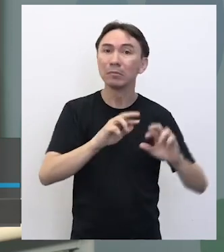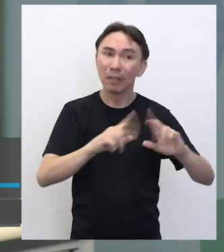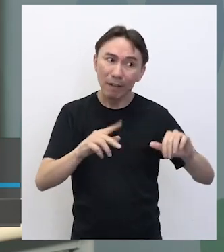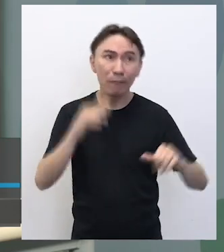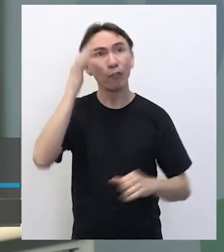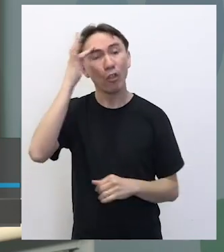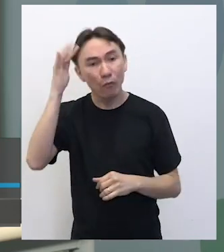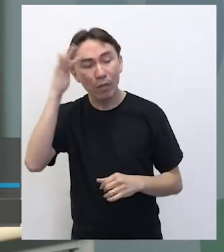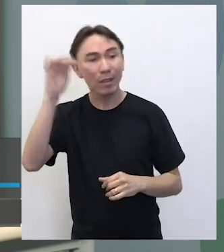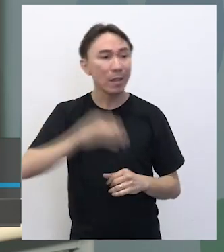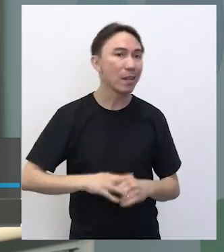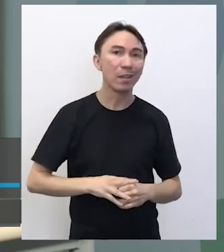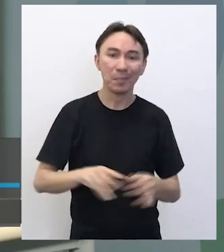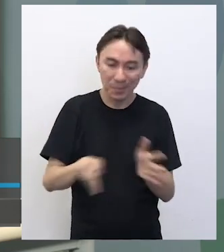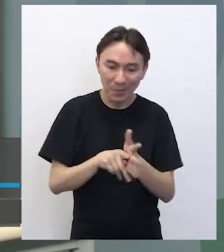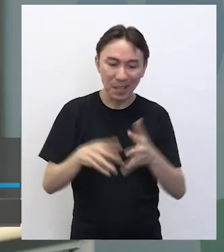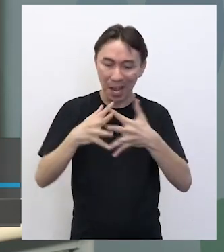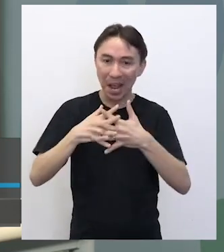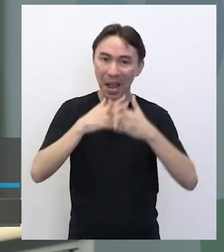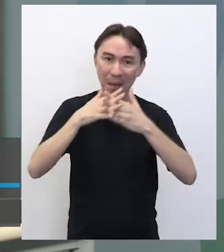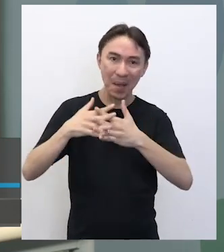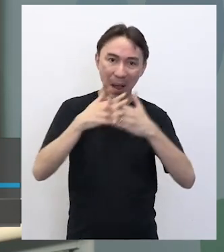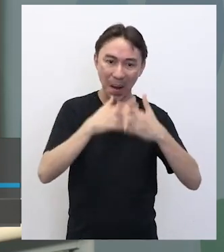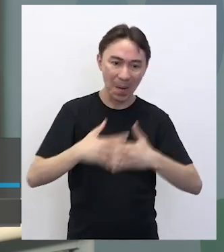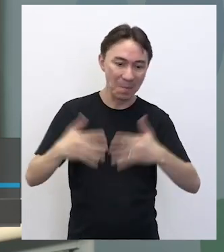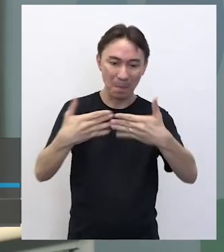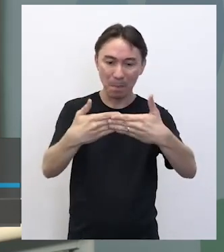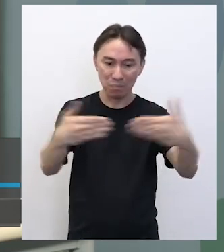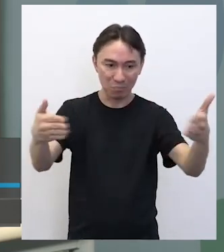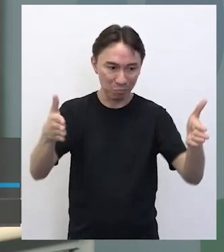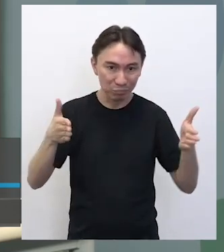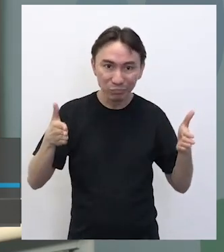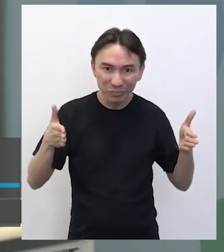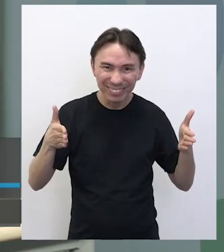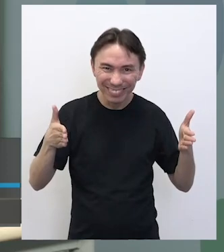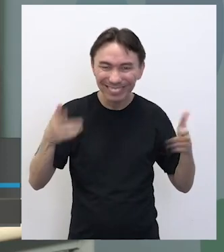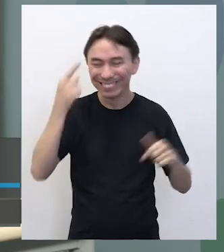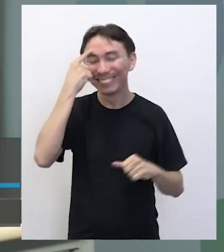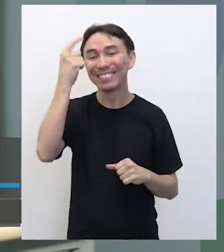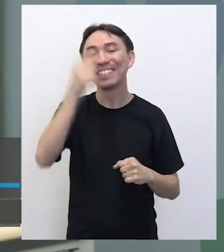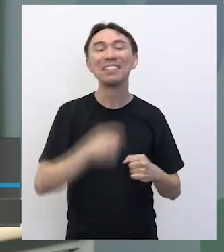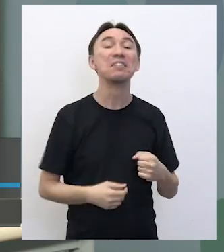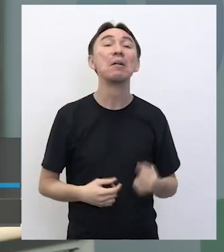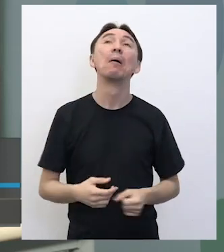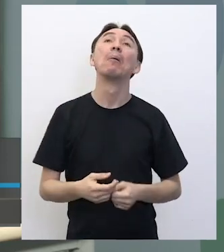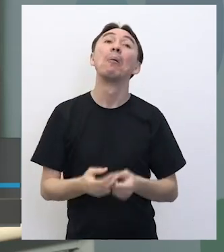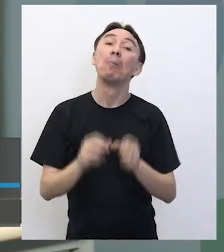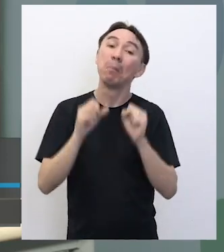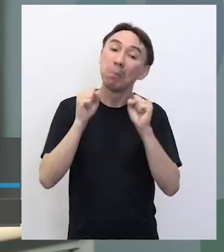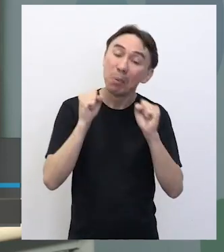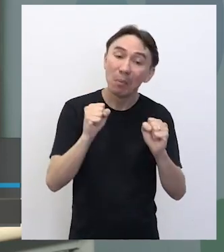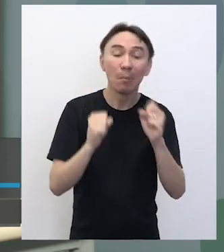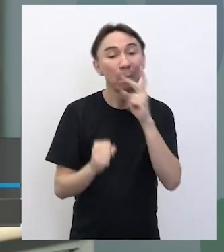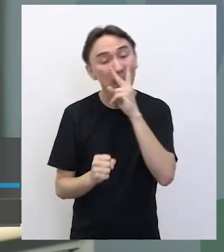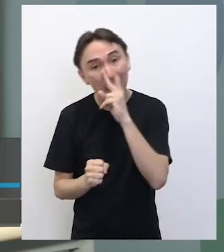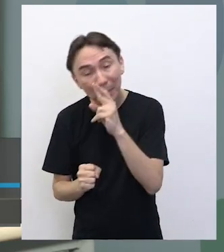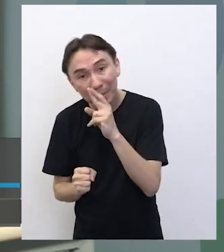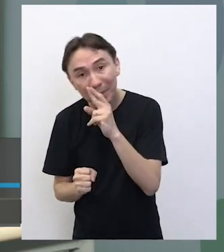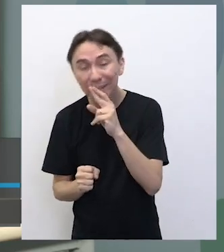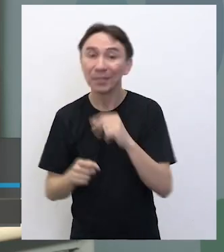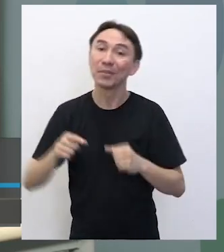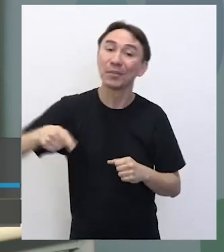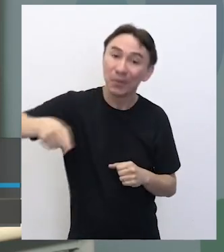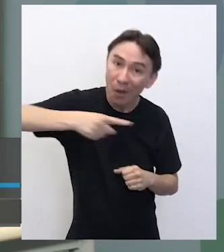do para-choque de caminhão, enfim, pode parecer para a gente que, então, somos todos